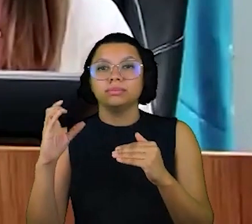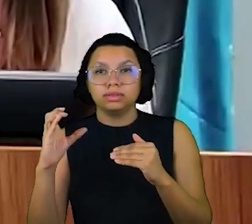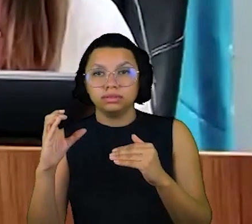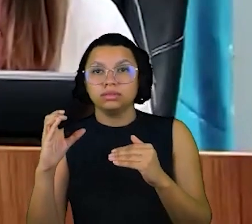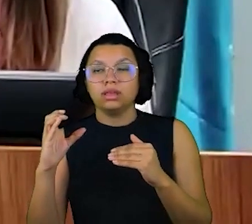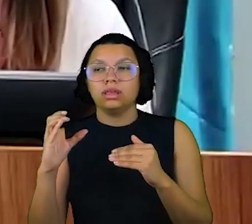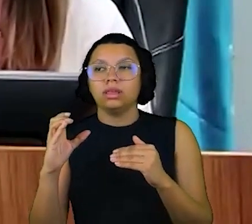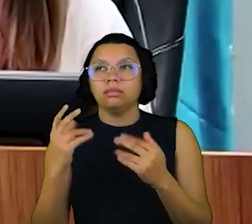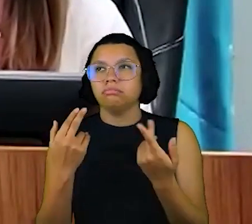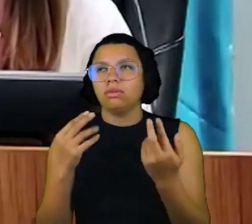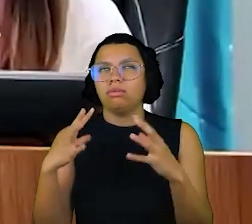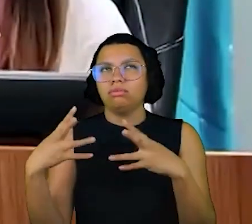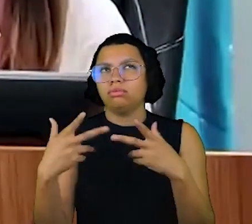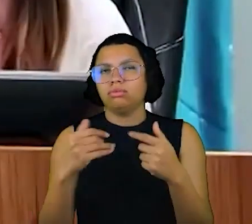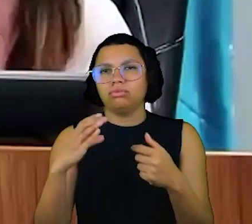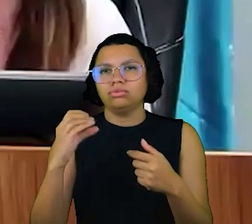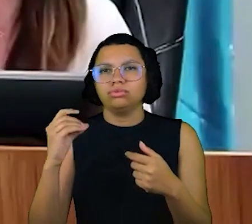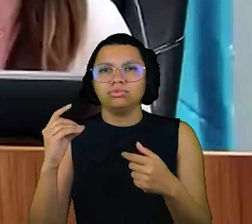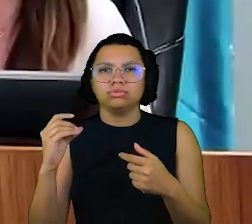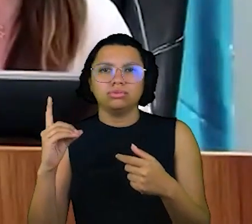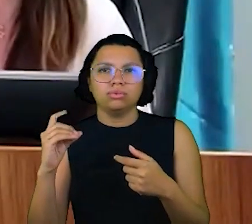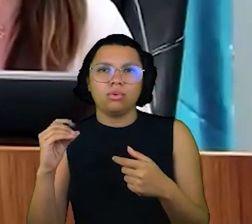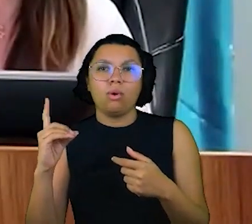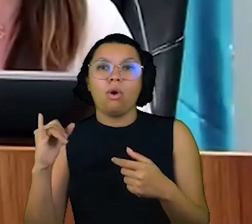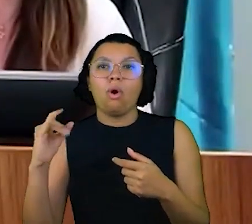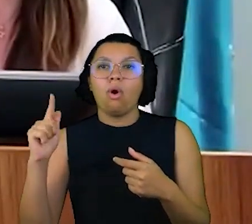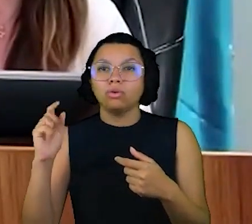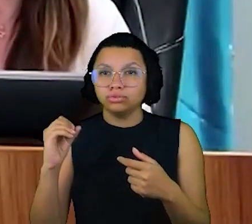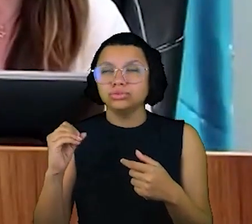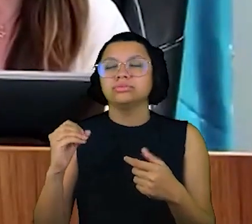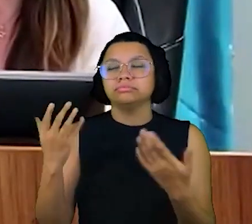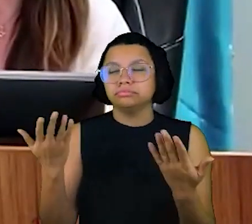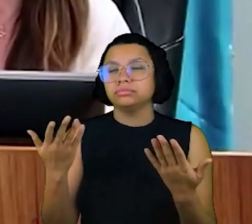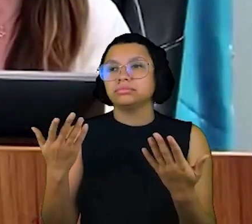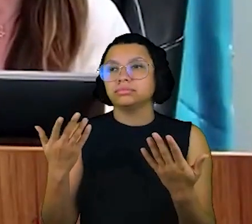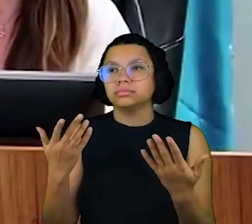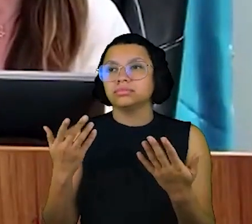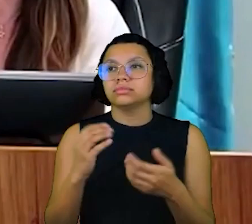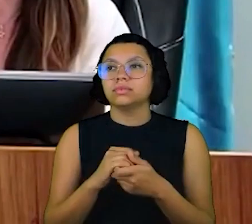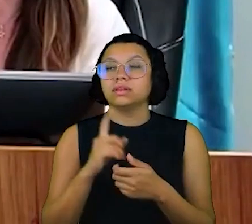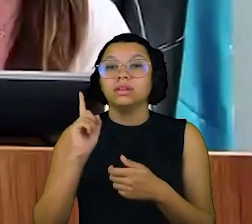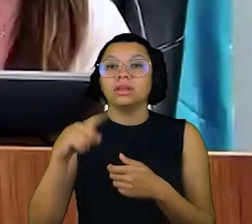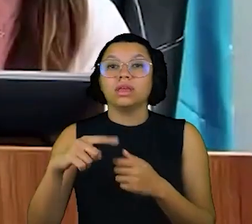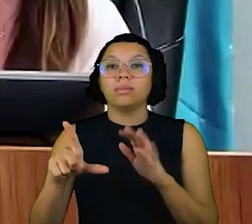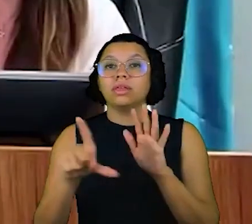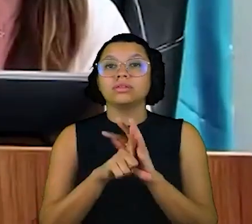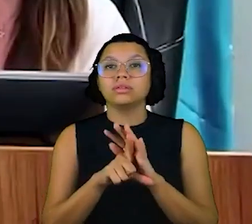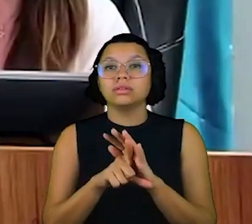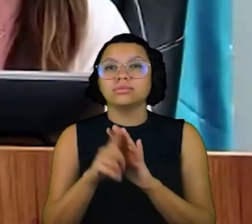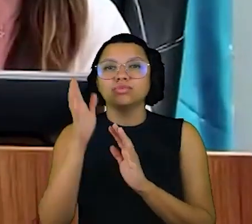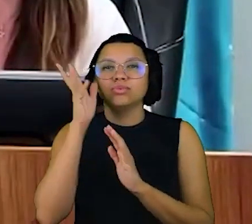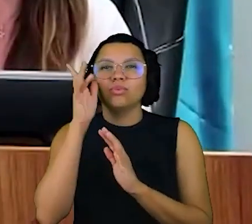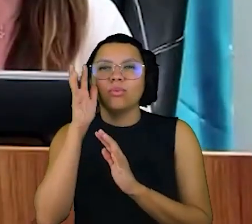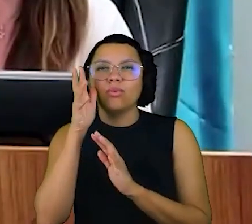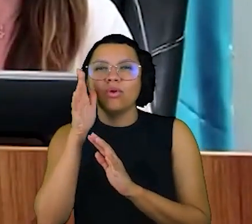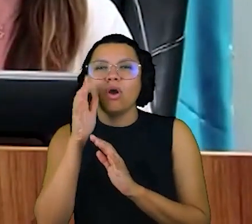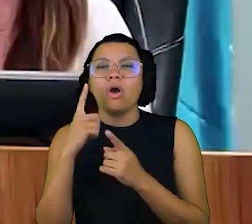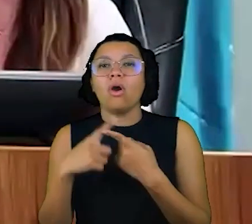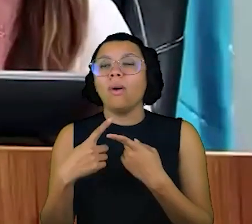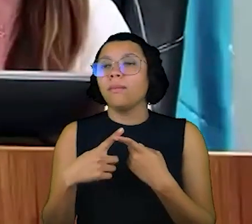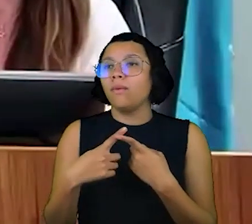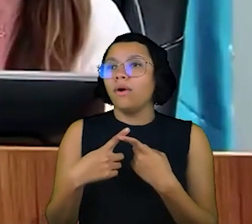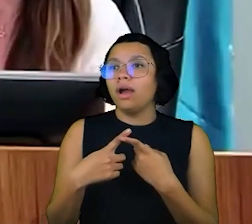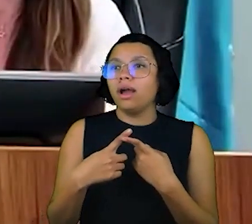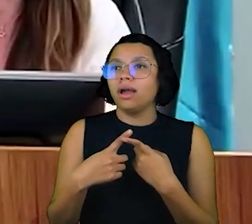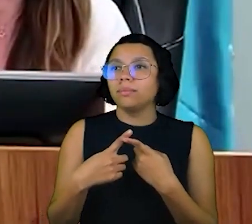de Processo Civil, como todos os códigos, né, de 39, 73, ele é uma legislação muito curiosa,